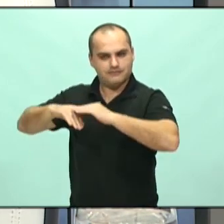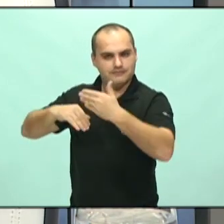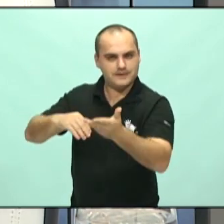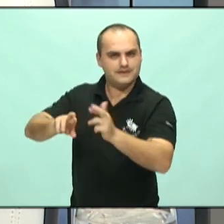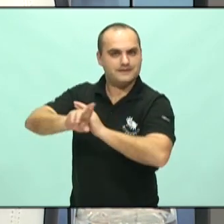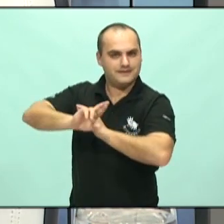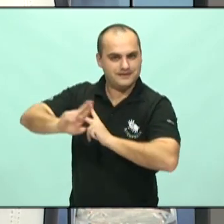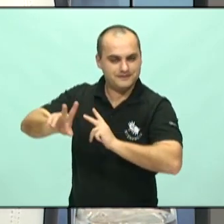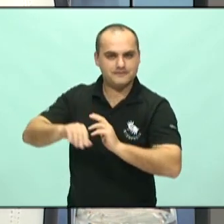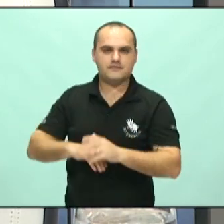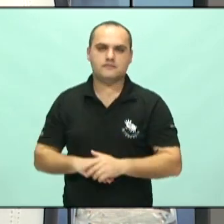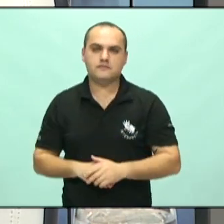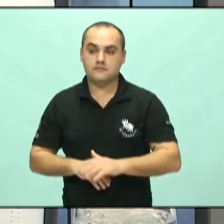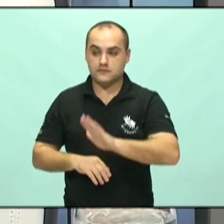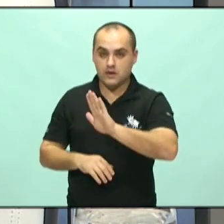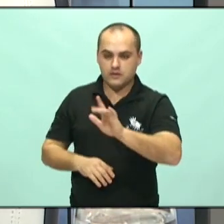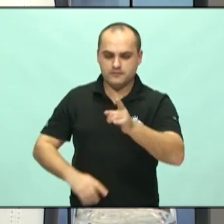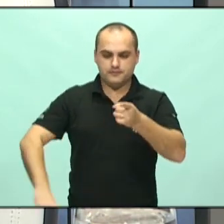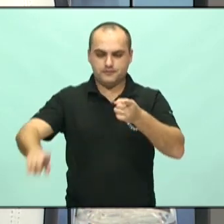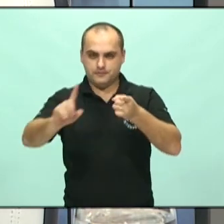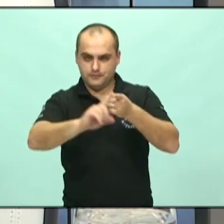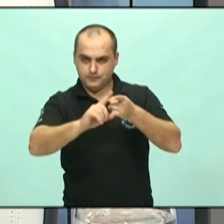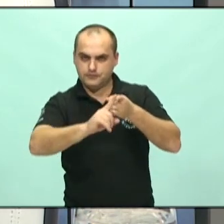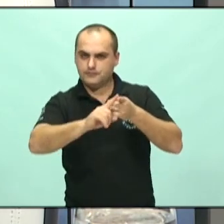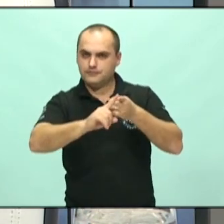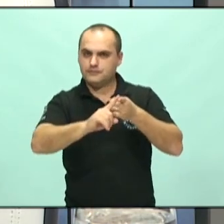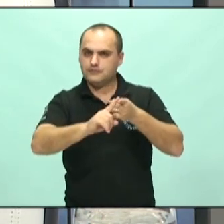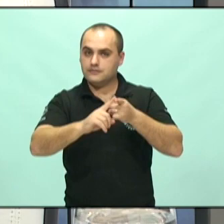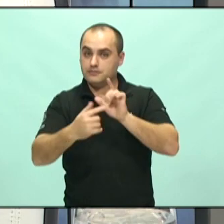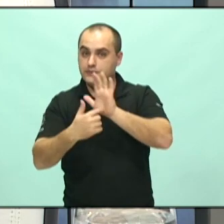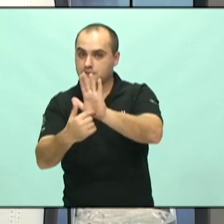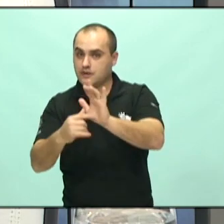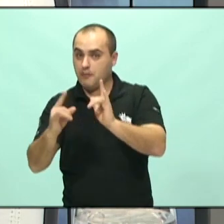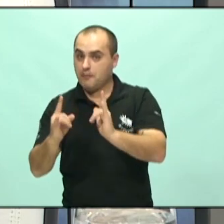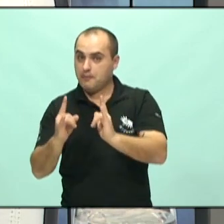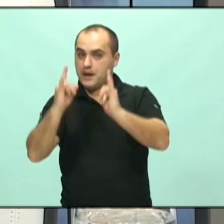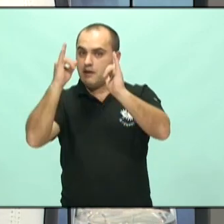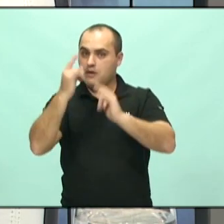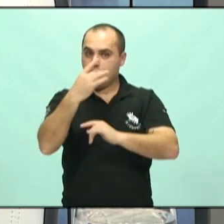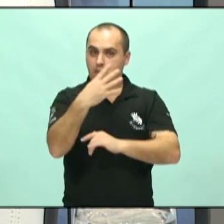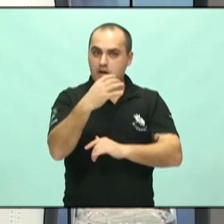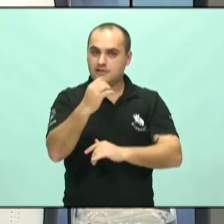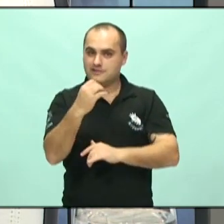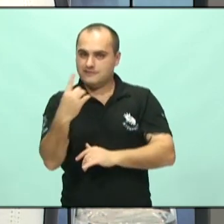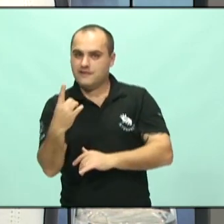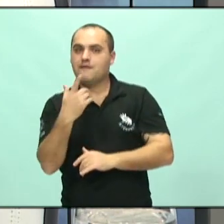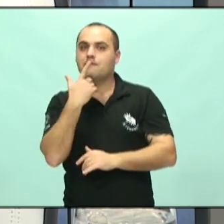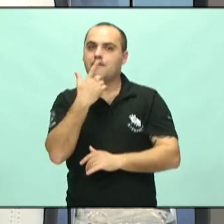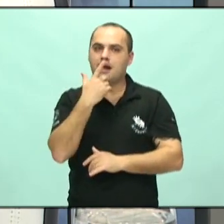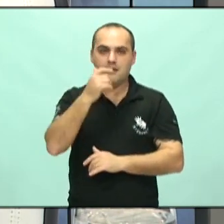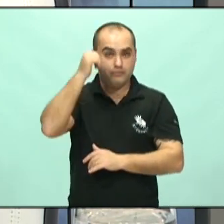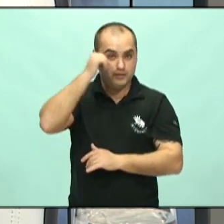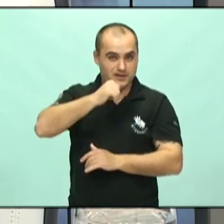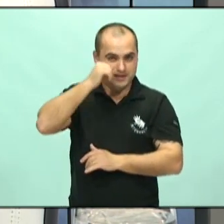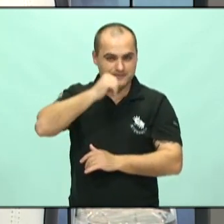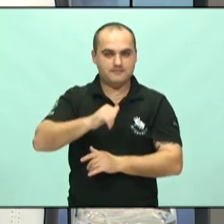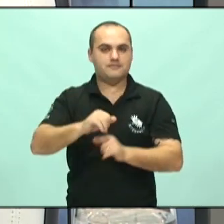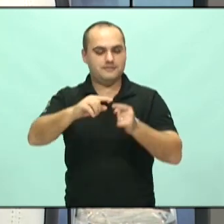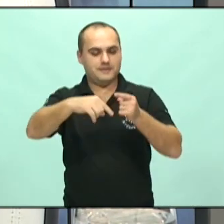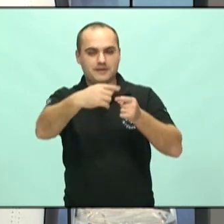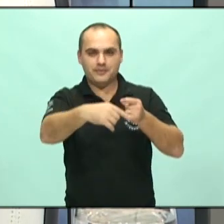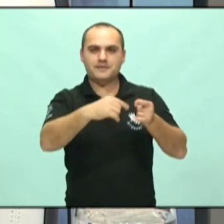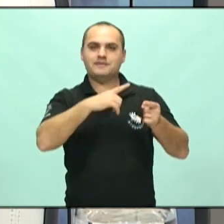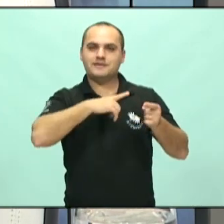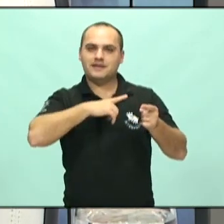o espetáculo Apartamento 401, que fala sobre questões do feminino. Depois tem uma roda de